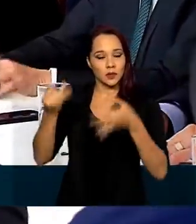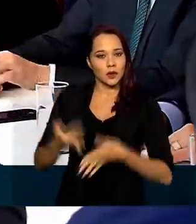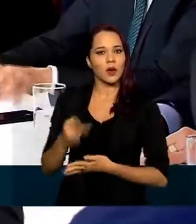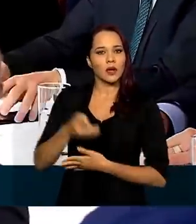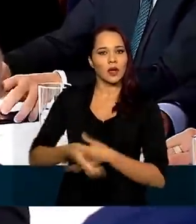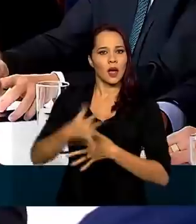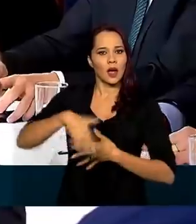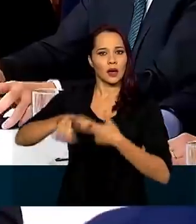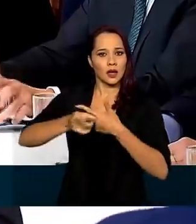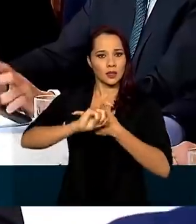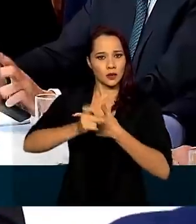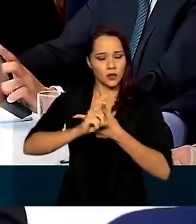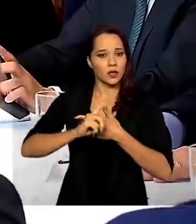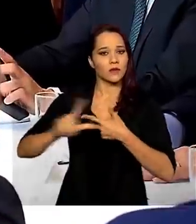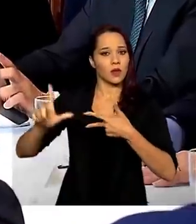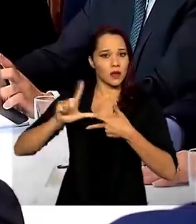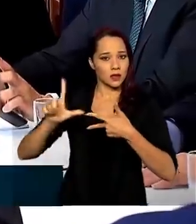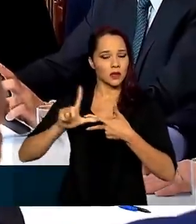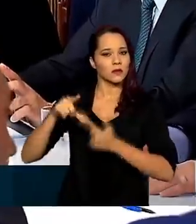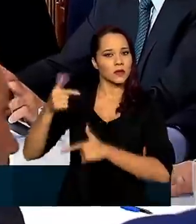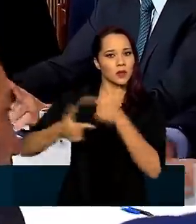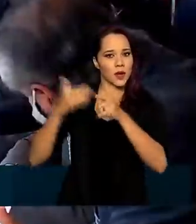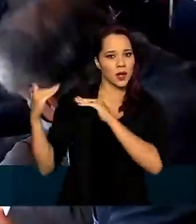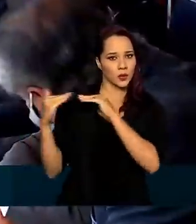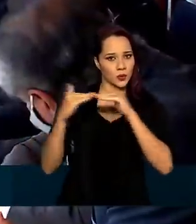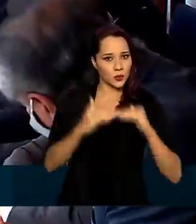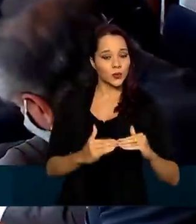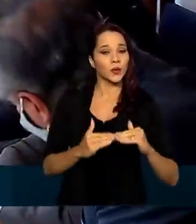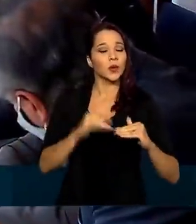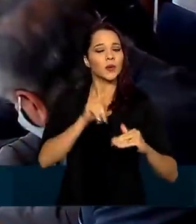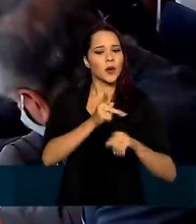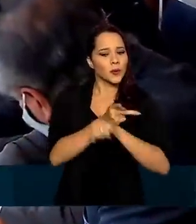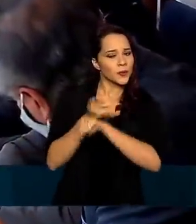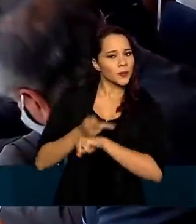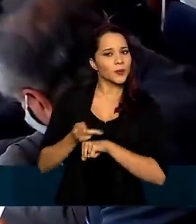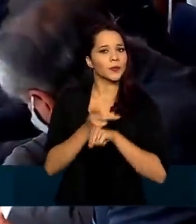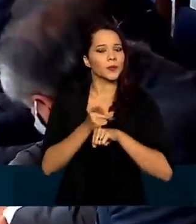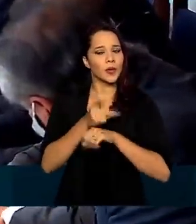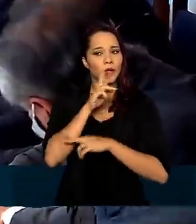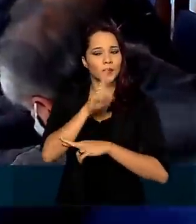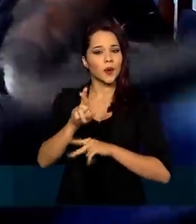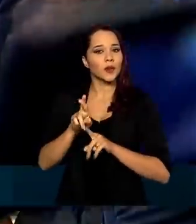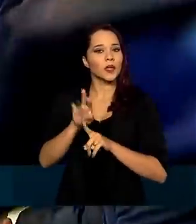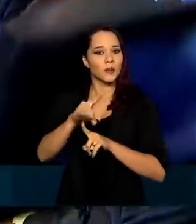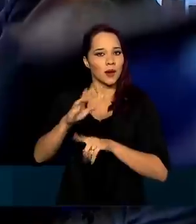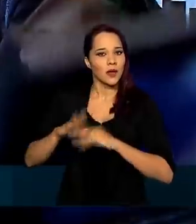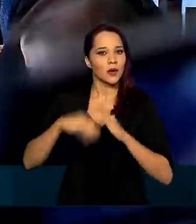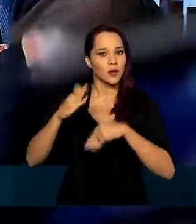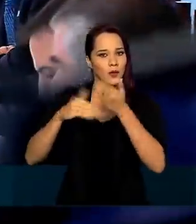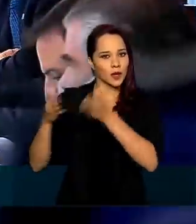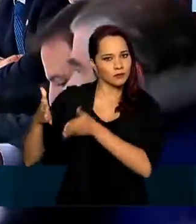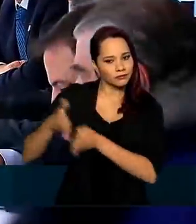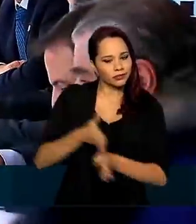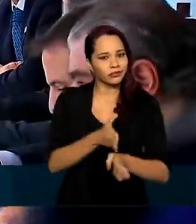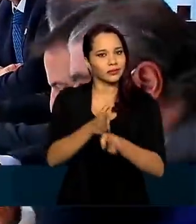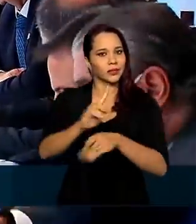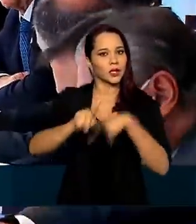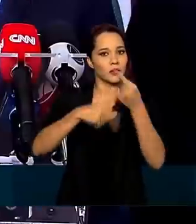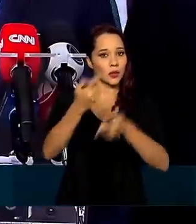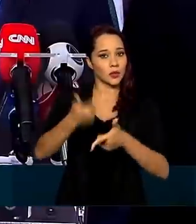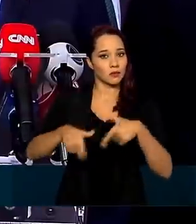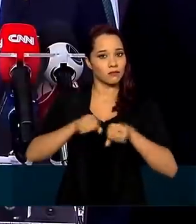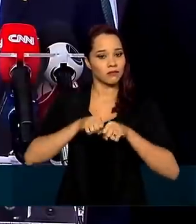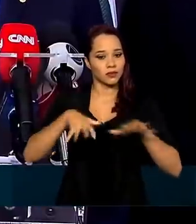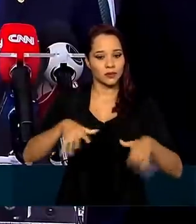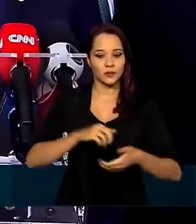executivo e legislativo estão trabalhando juntos em busca de soluções para colocar a economia nos trilhos no pós-pandemia.